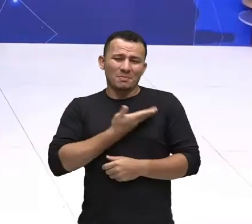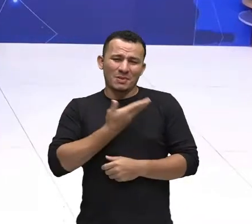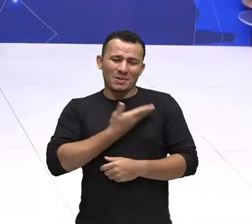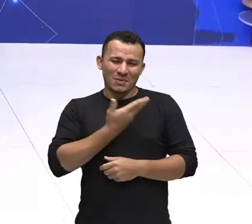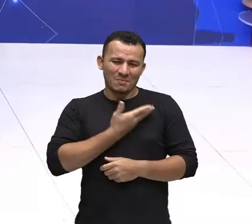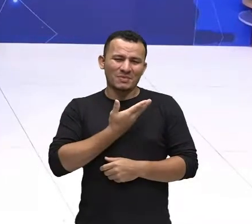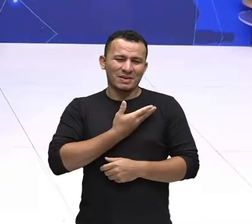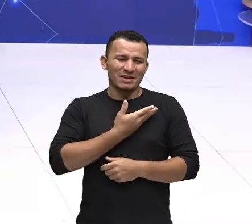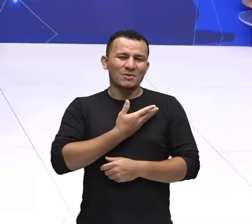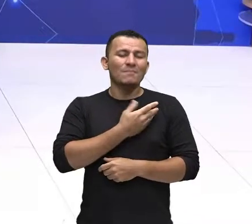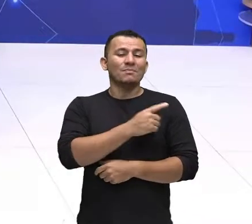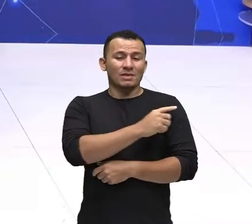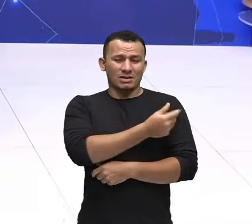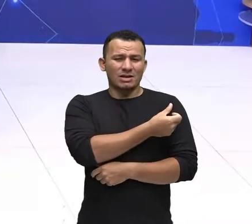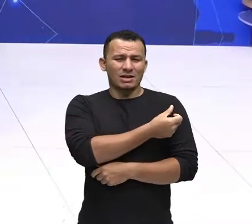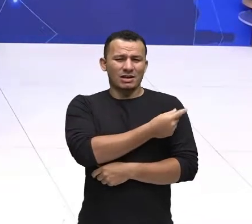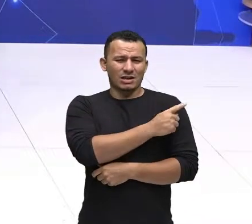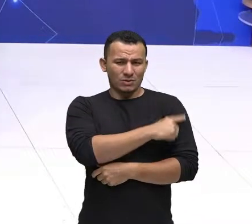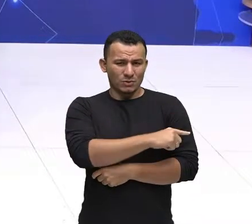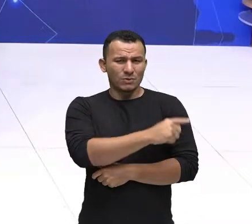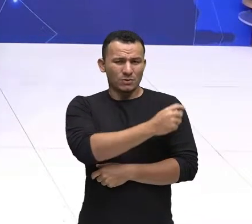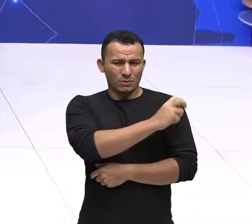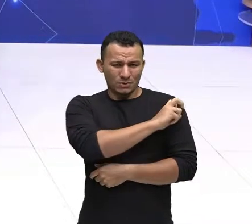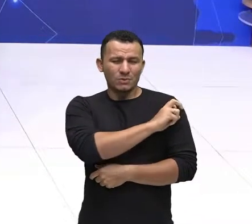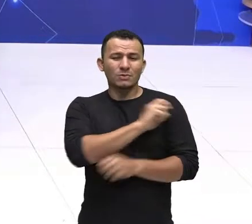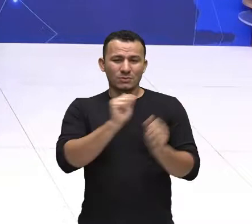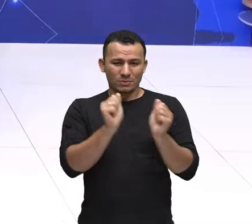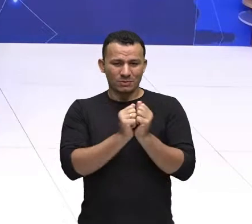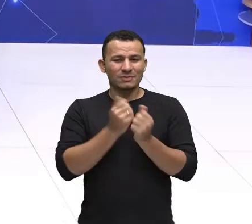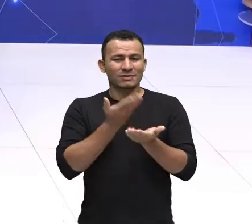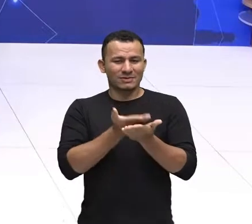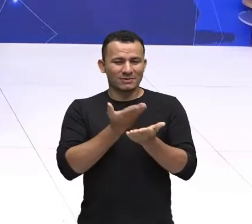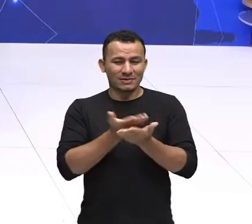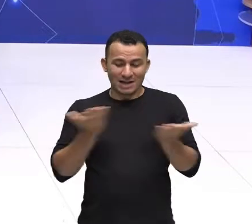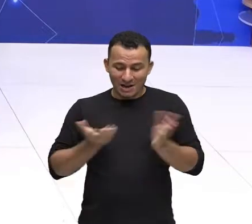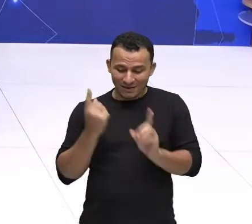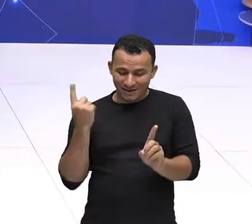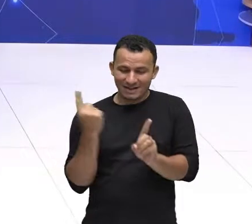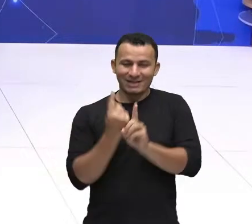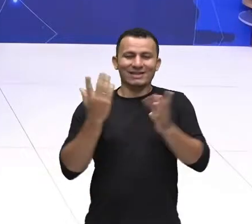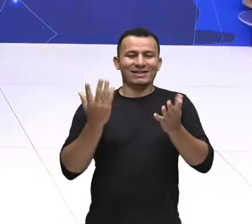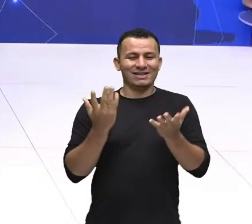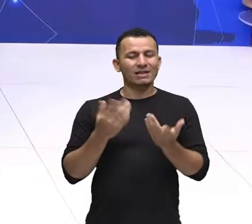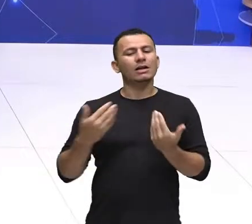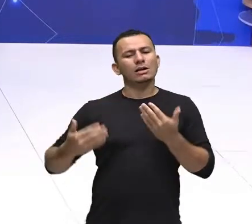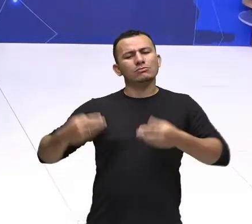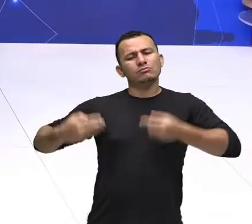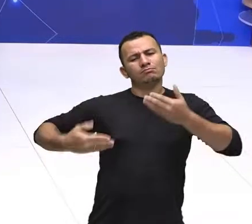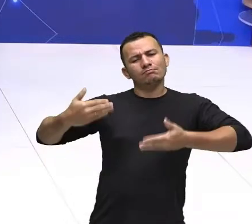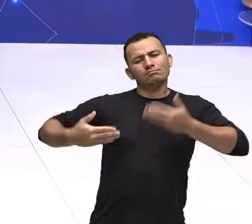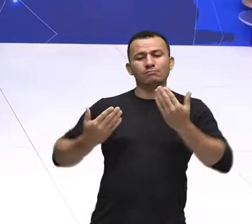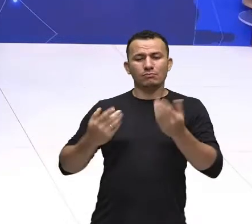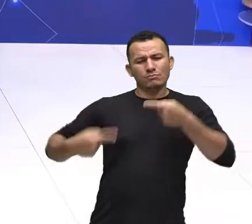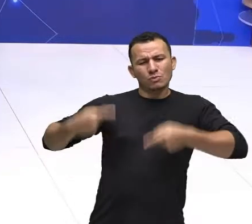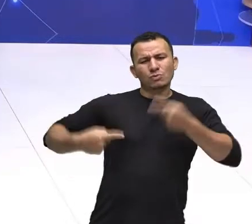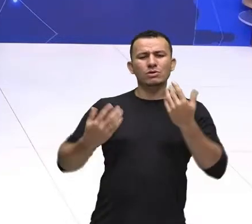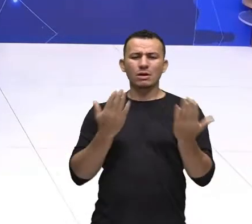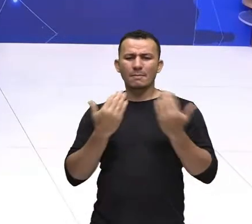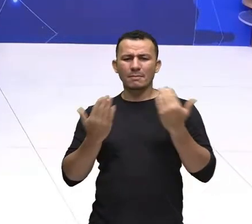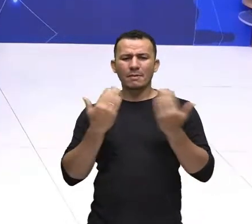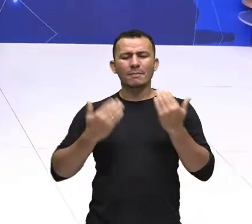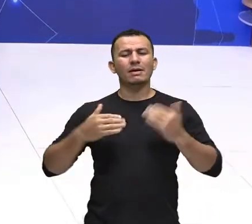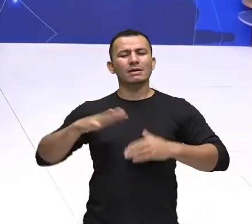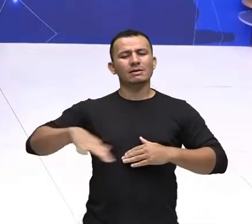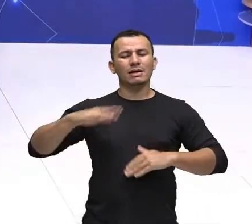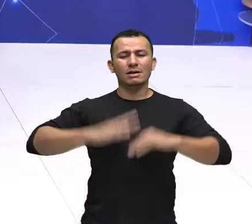Ensino Fundamental 1, estudamos juntos e hoje estamos também nos reencontrando aqui para discutir um pouco dessa perspectiva profissional, trazendo para